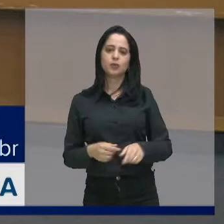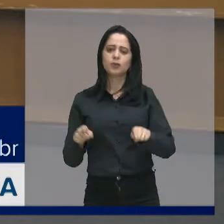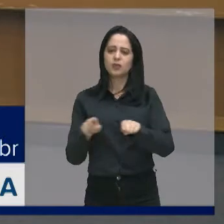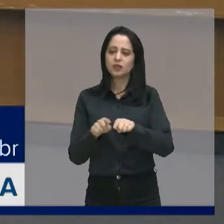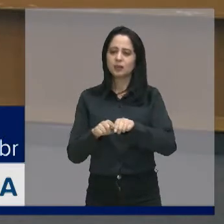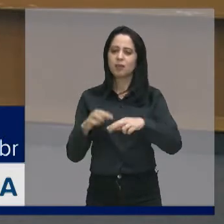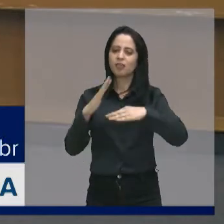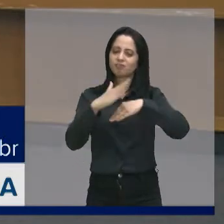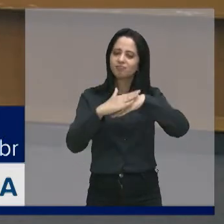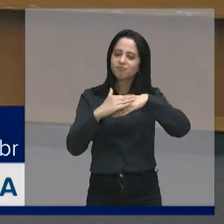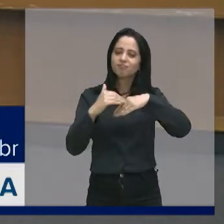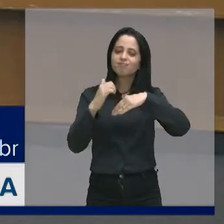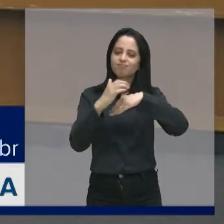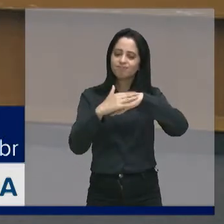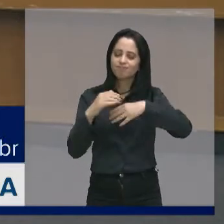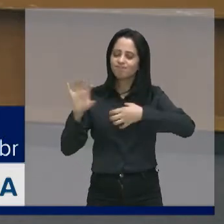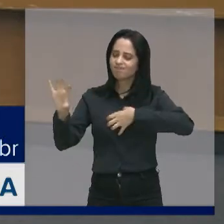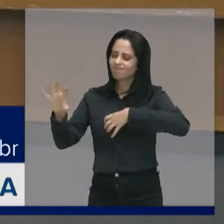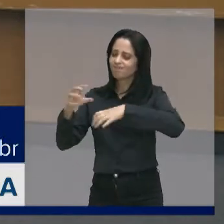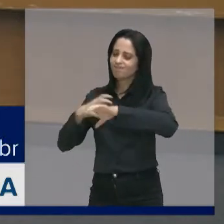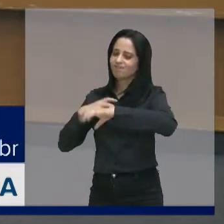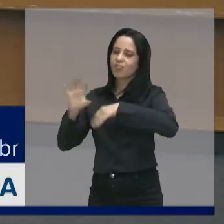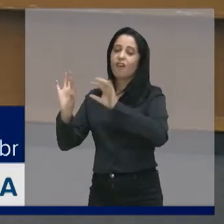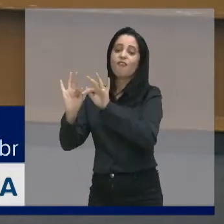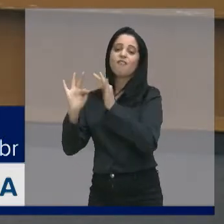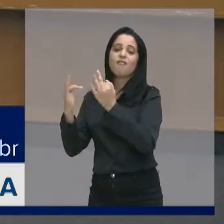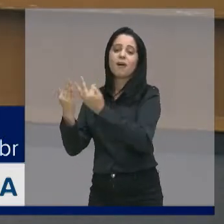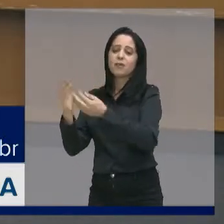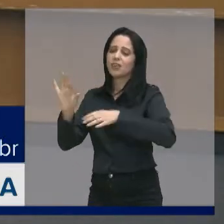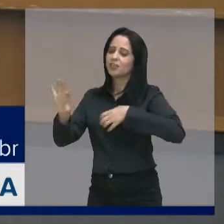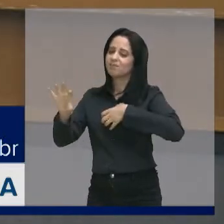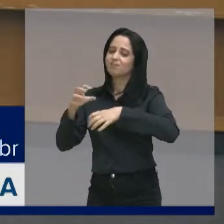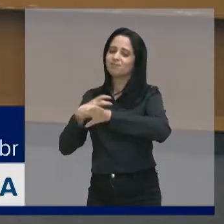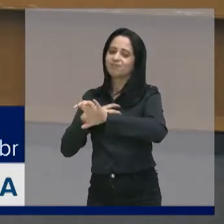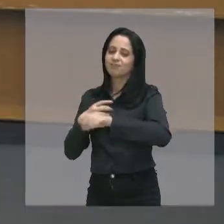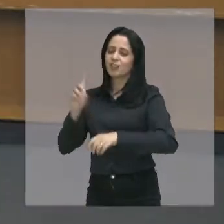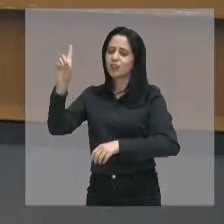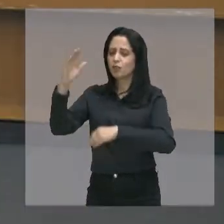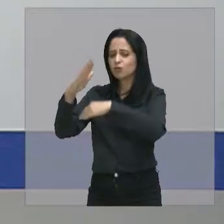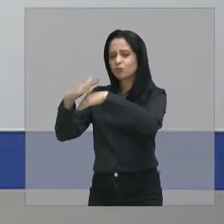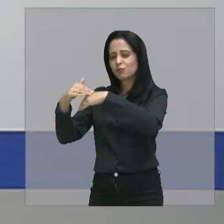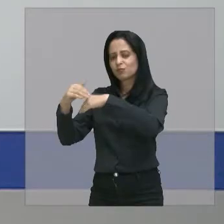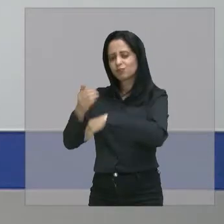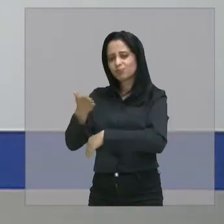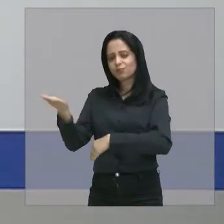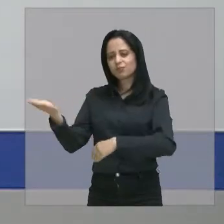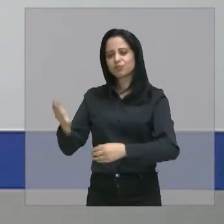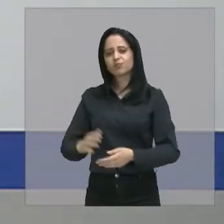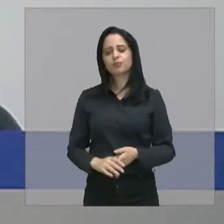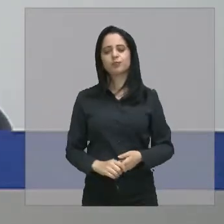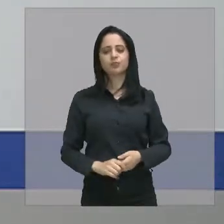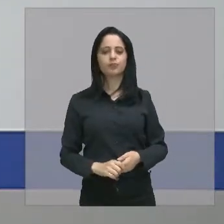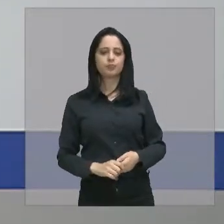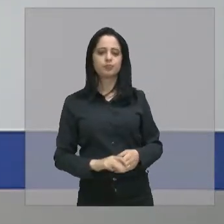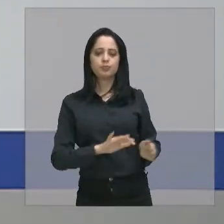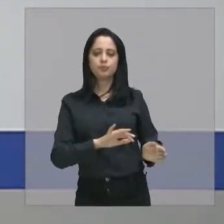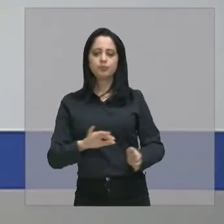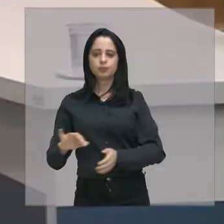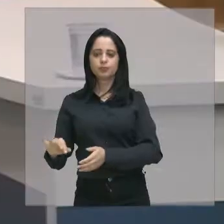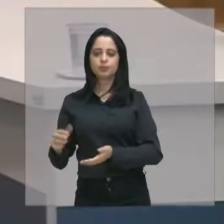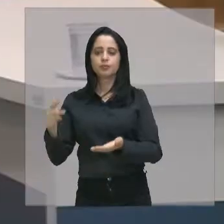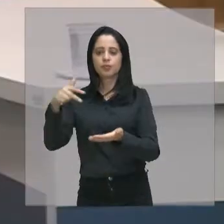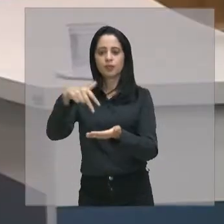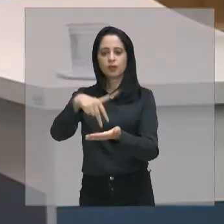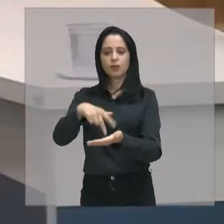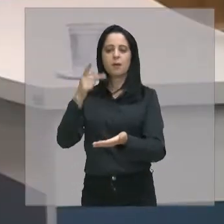conforto e solidariedade para toda a família dele. Que Deus conforte a todos. Com a palavra, o vereador Rafael